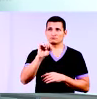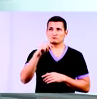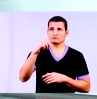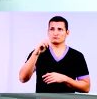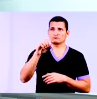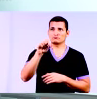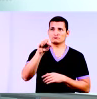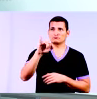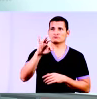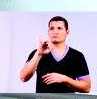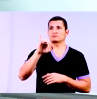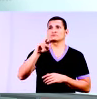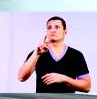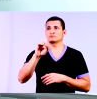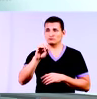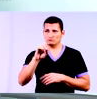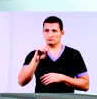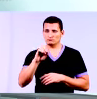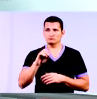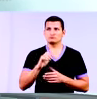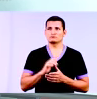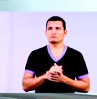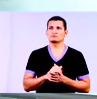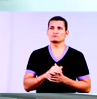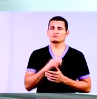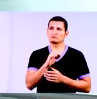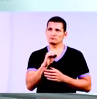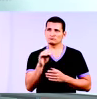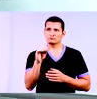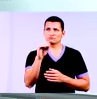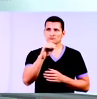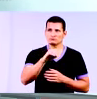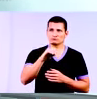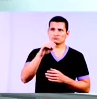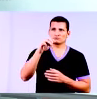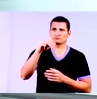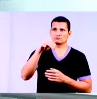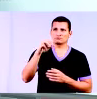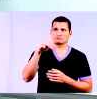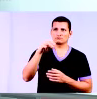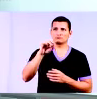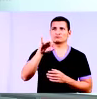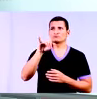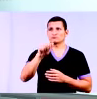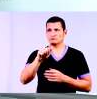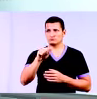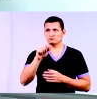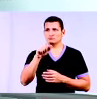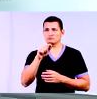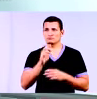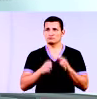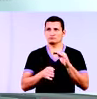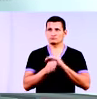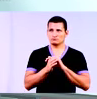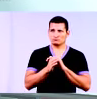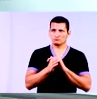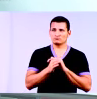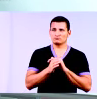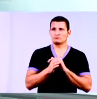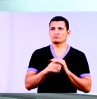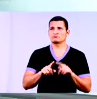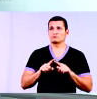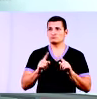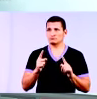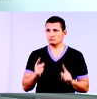carregar a música que estava lá, para jogar para a memória para eu ouvir, eu usei ele como dispositivo de entrada. Por outro